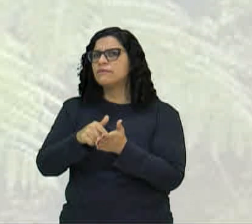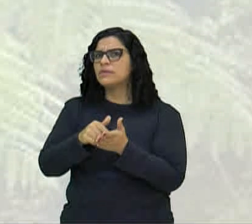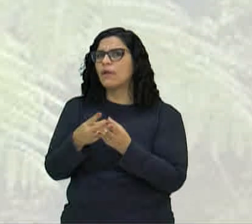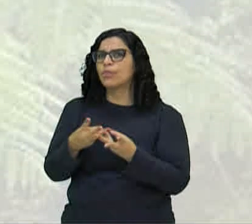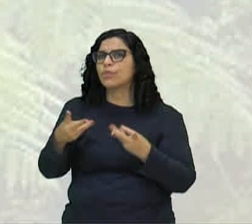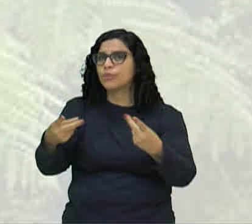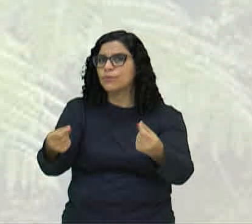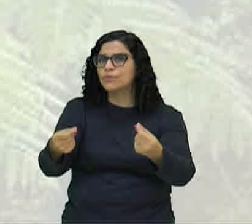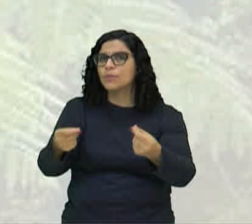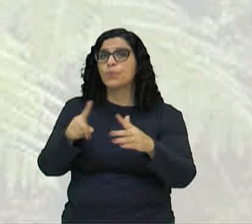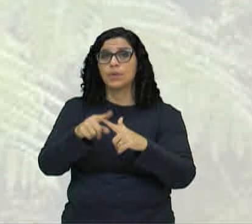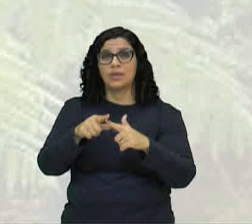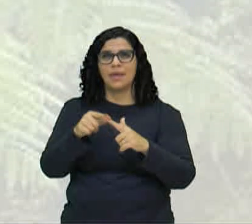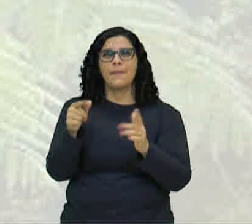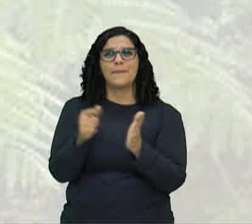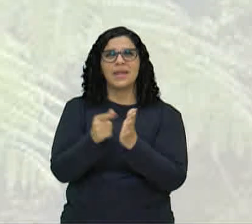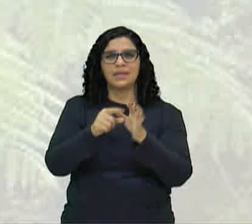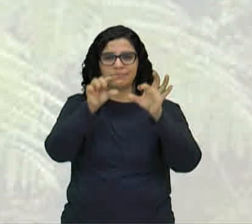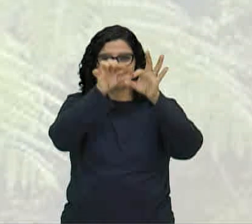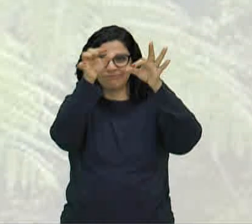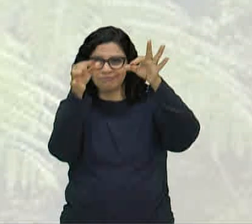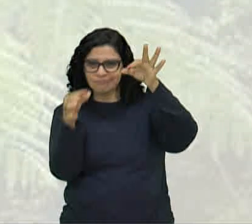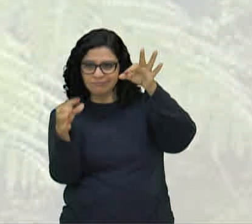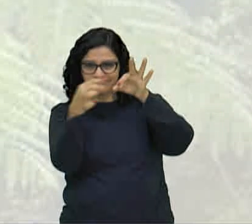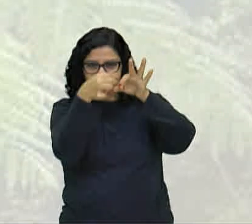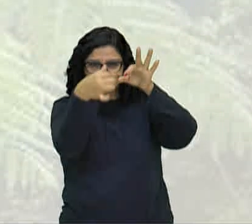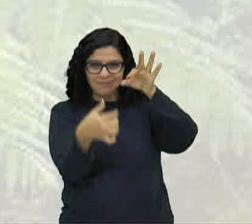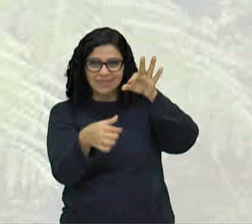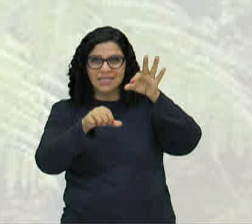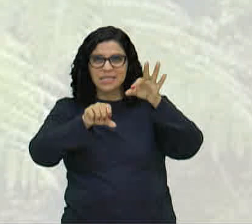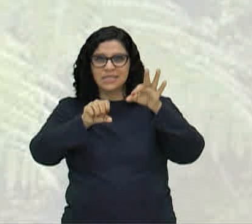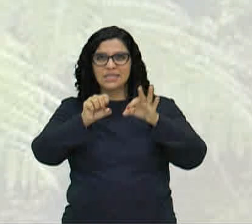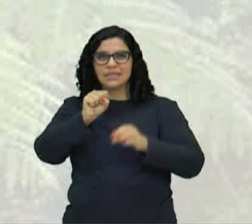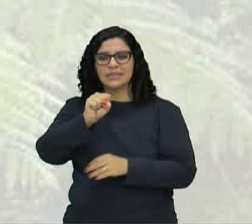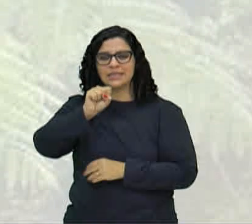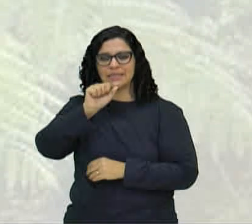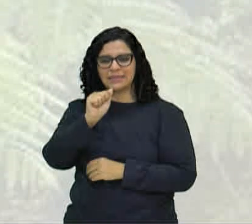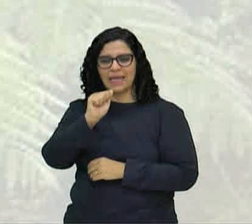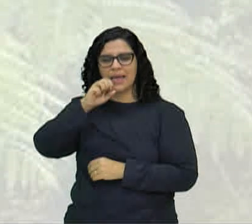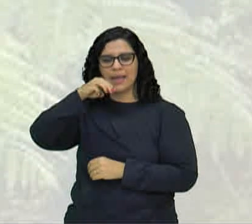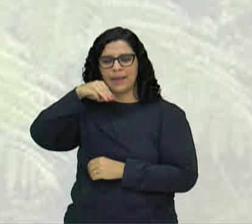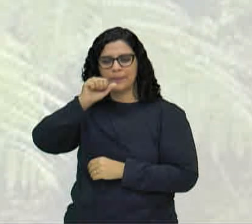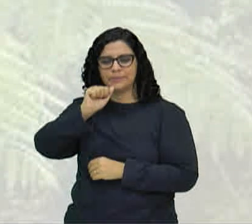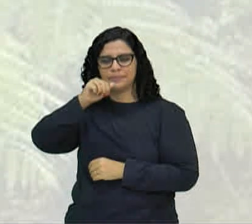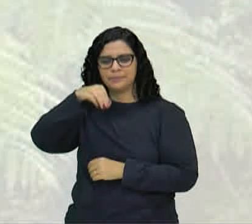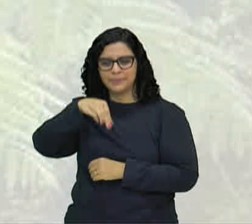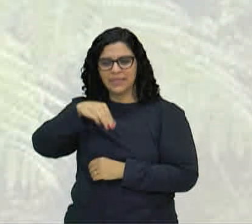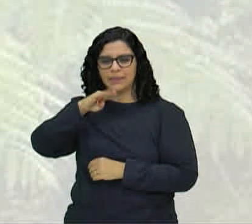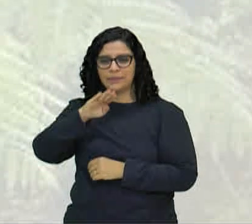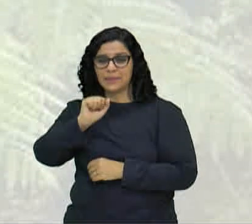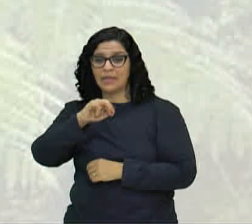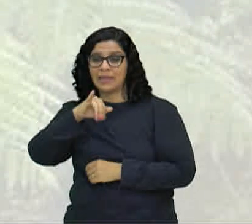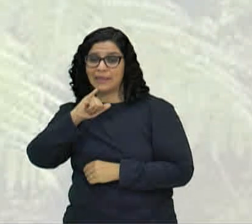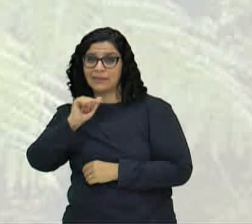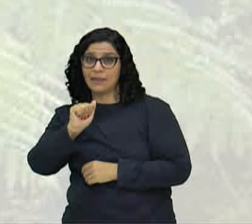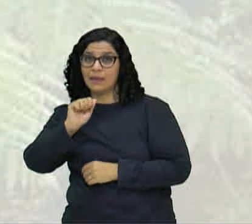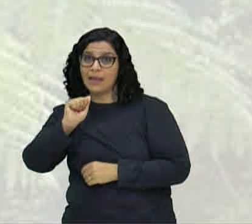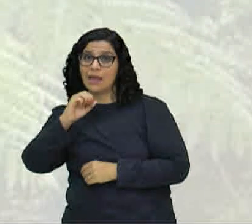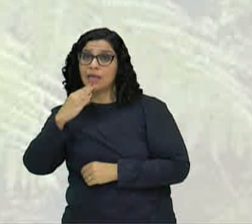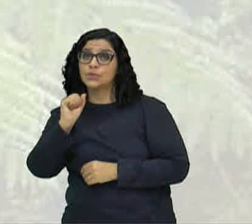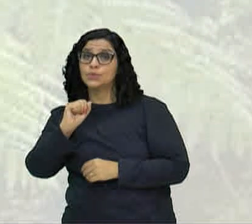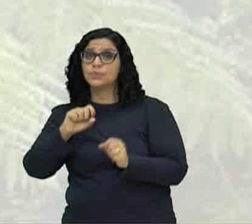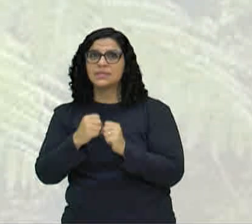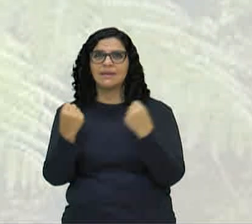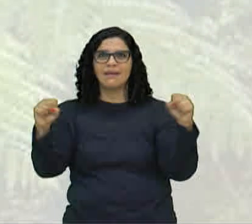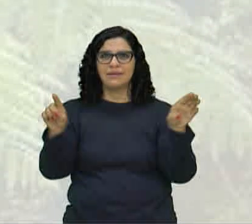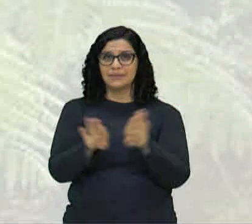grande samambaia, samambaia açu. Açu em tupi é grande, cujo nome científico é Dicksonia seloviana,